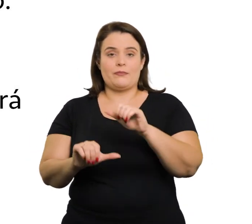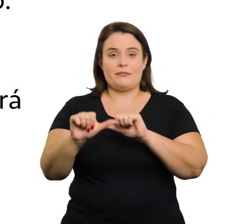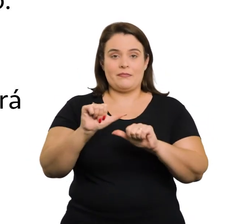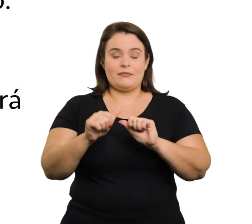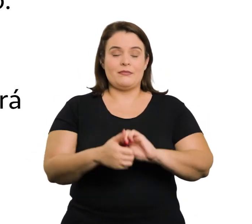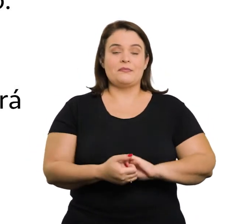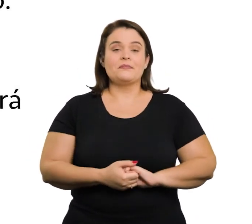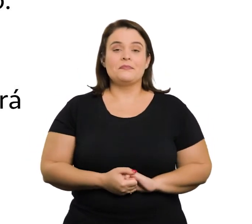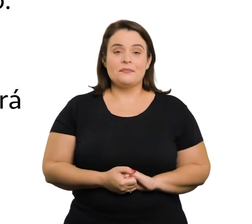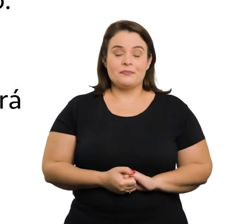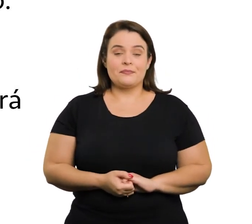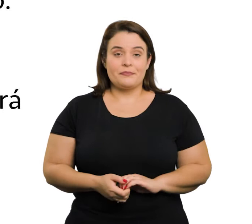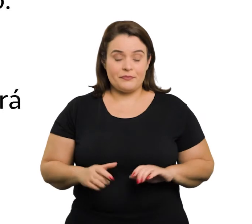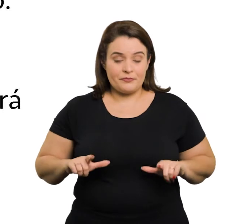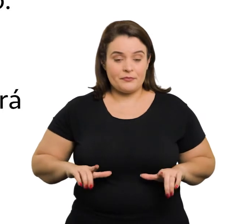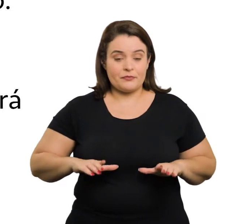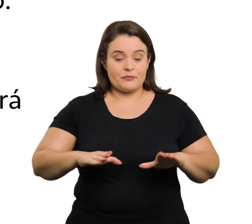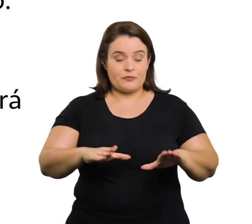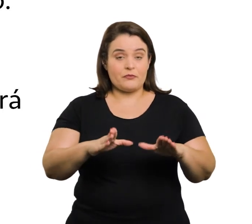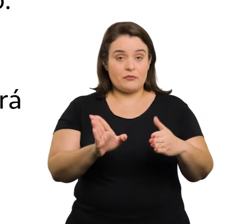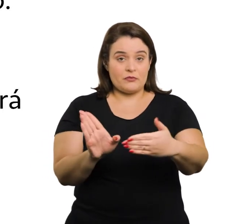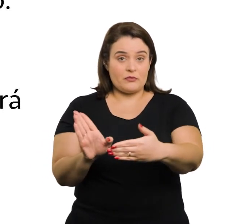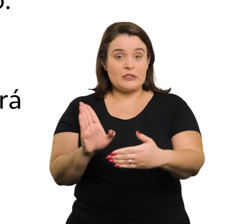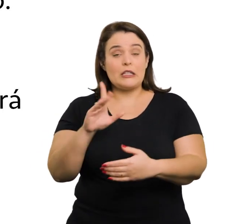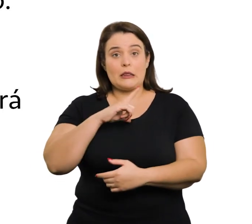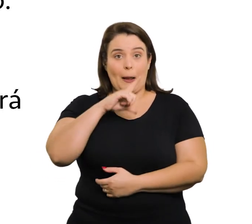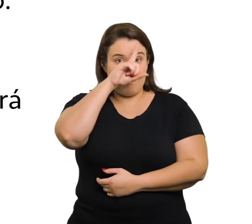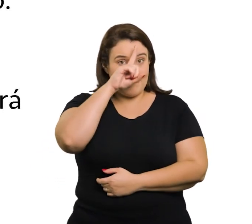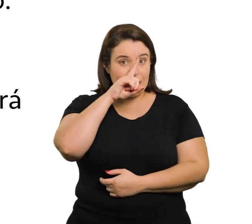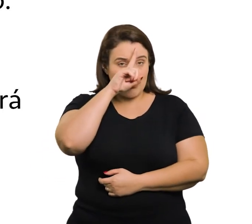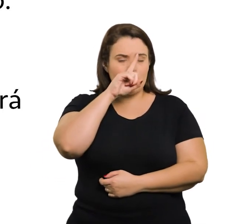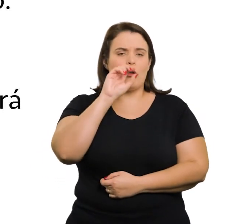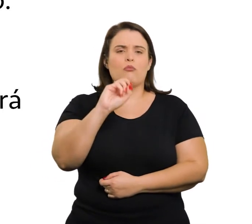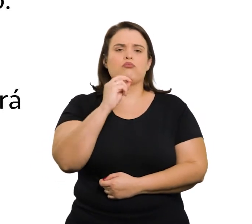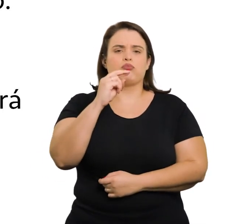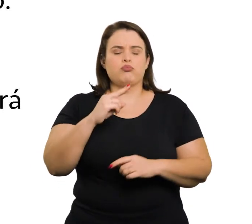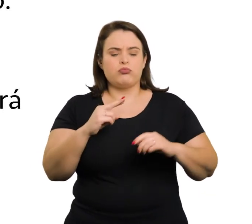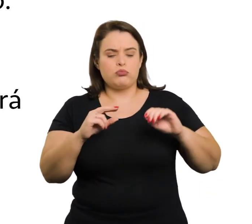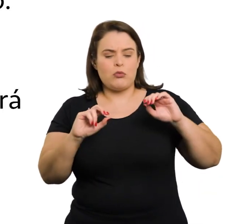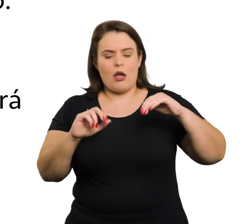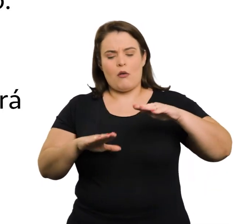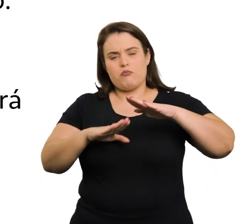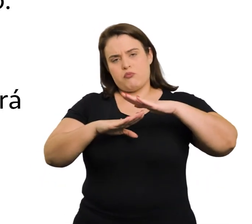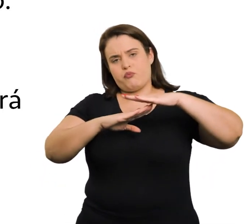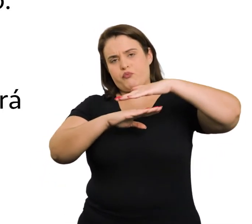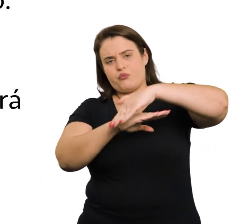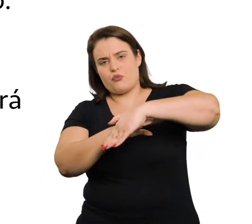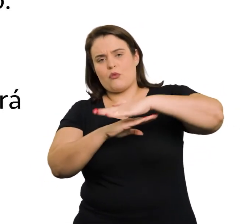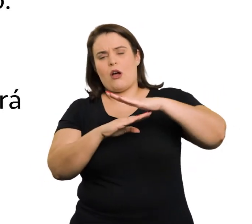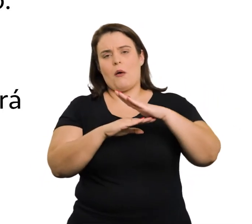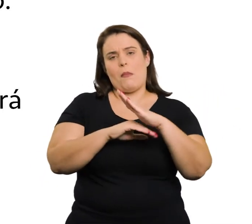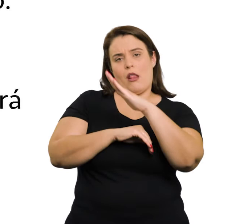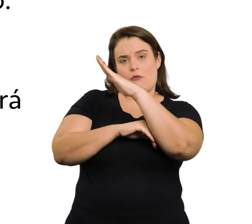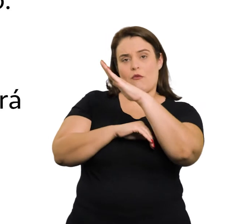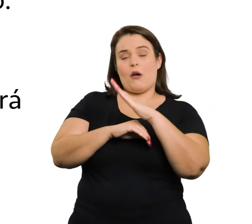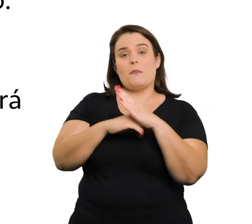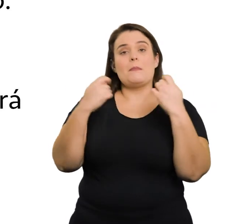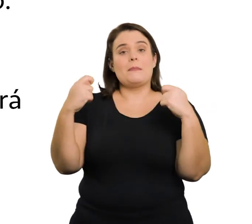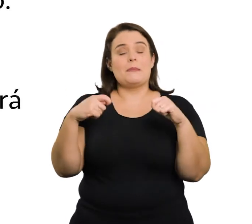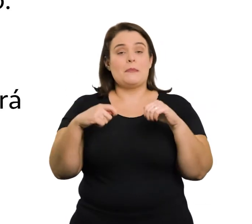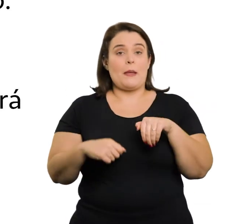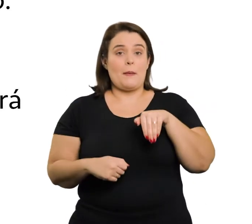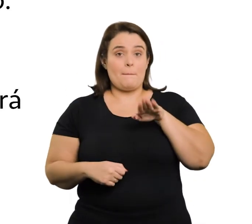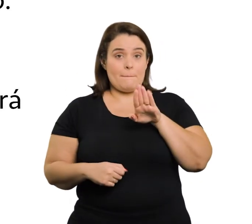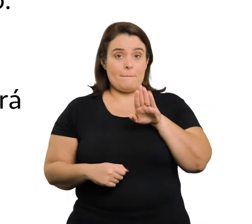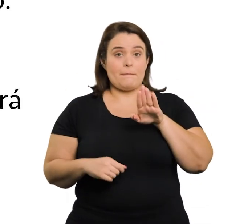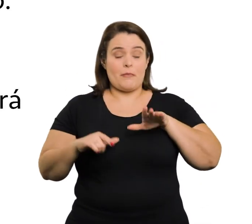de direção. Quando o piso de alerta indicar perigo, tais como rebaixamento para travessia ou plataforma,